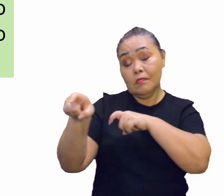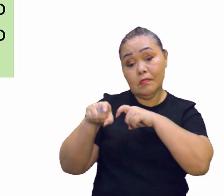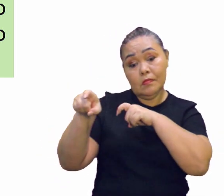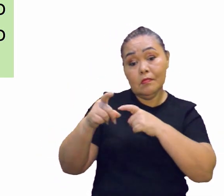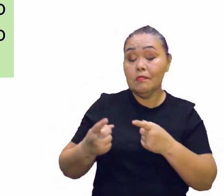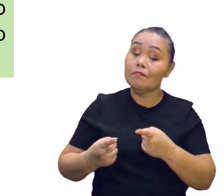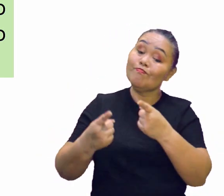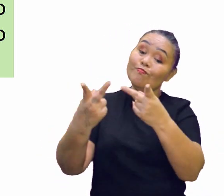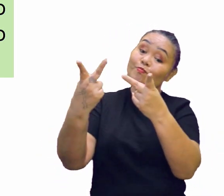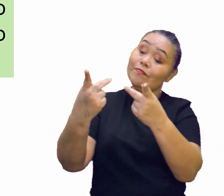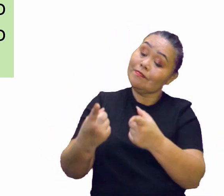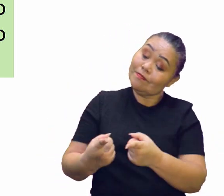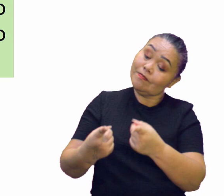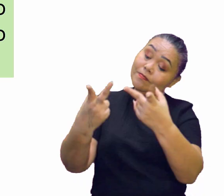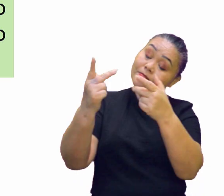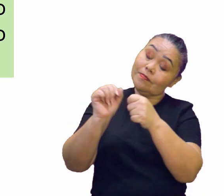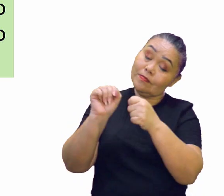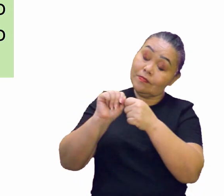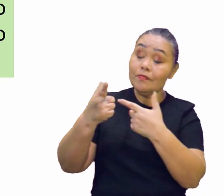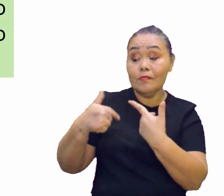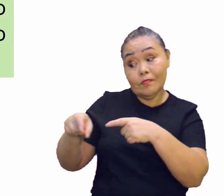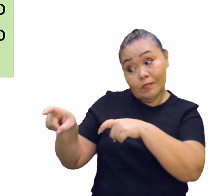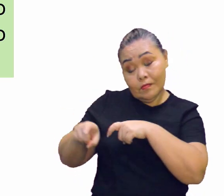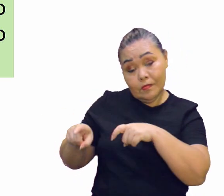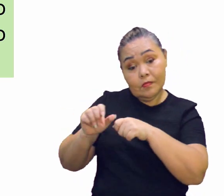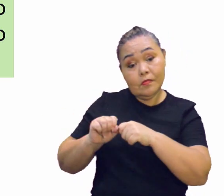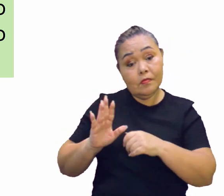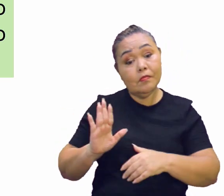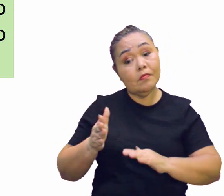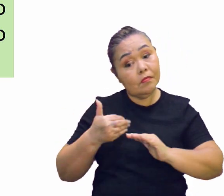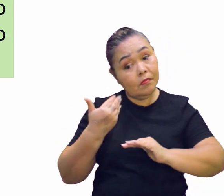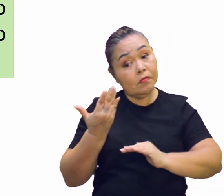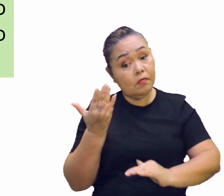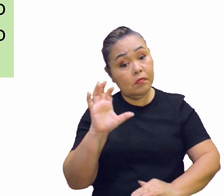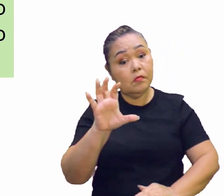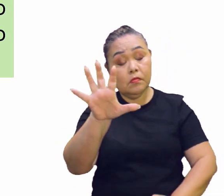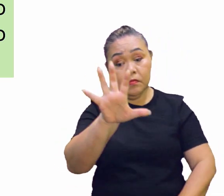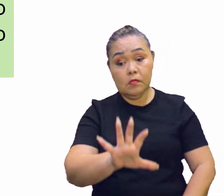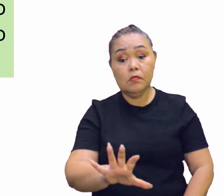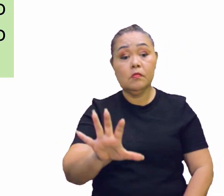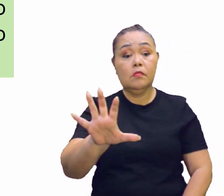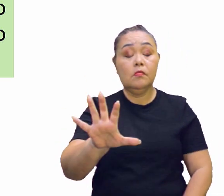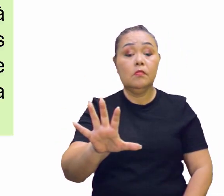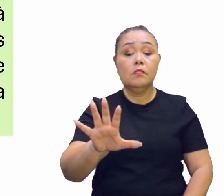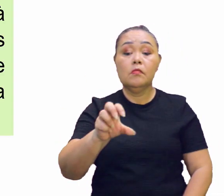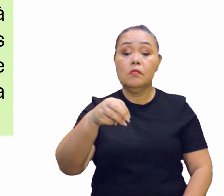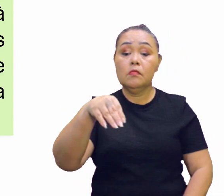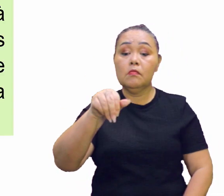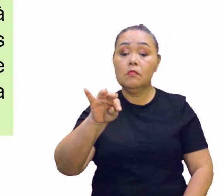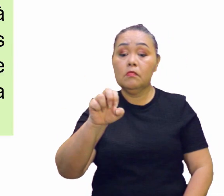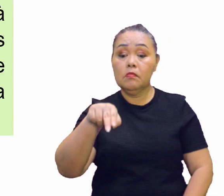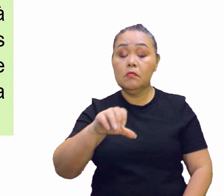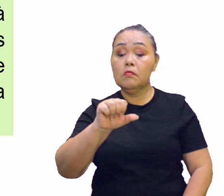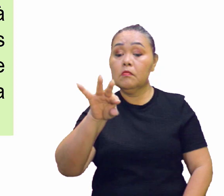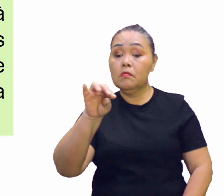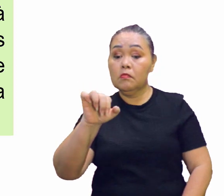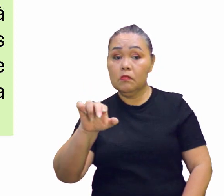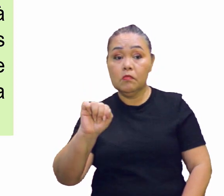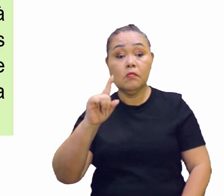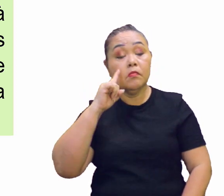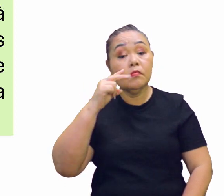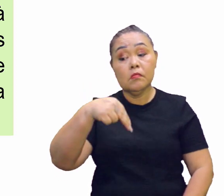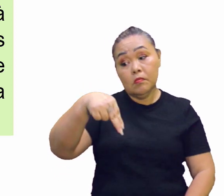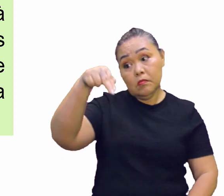agropecuária exportadora ou agronegócio. É por isso que a região levou esse nome, região centro-oeste, pelo Milton Santos. Já a